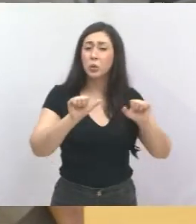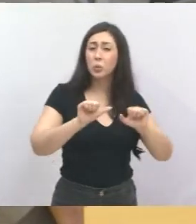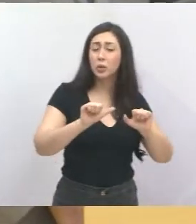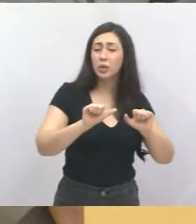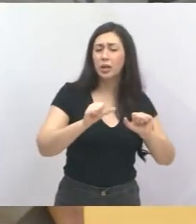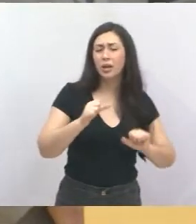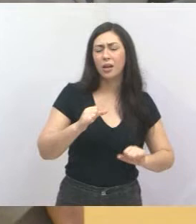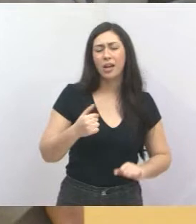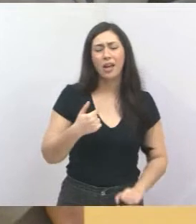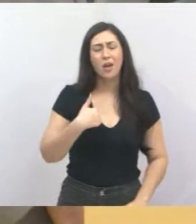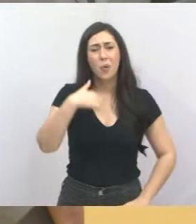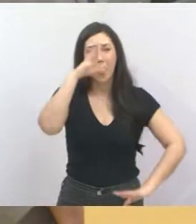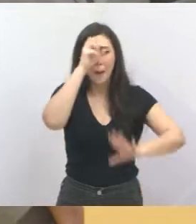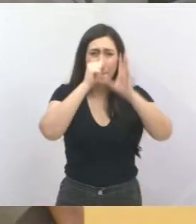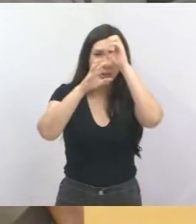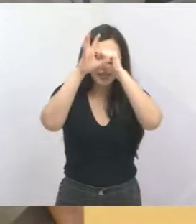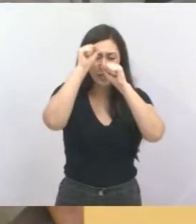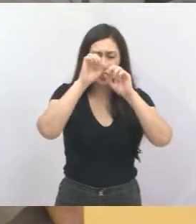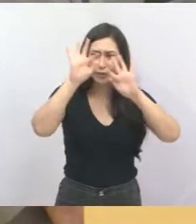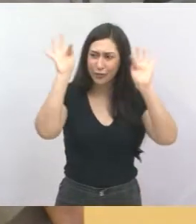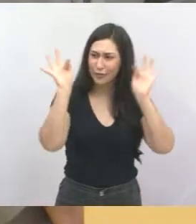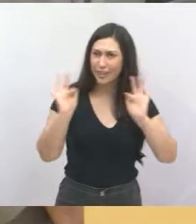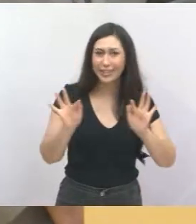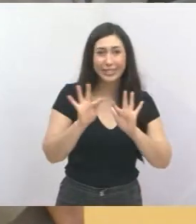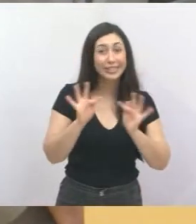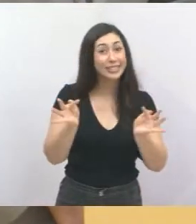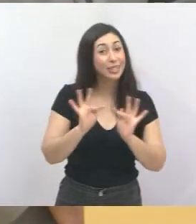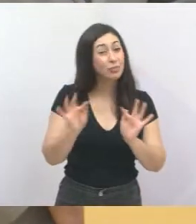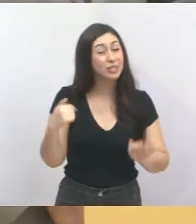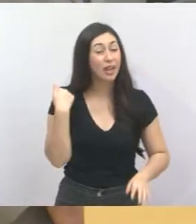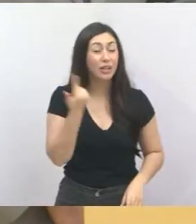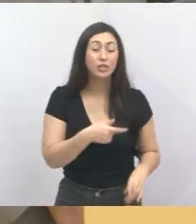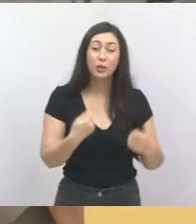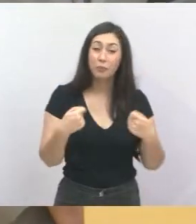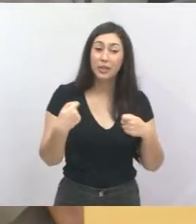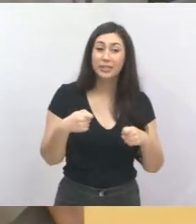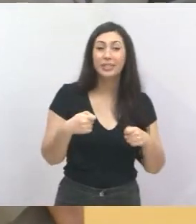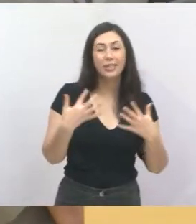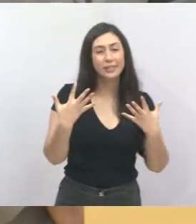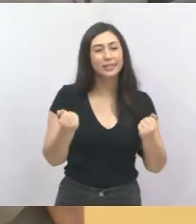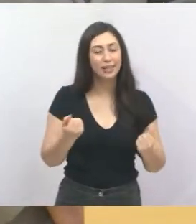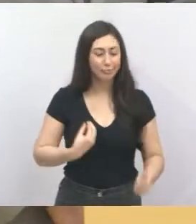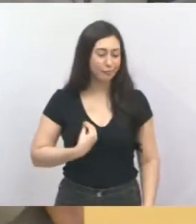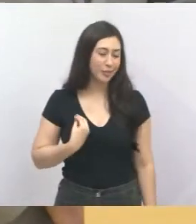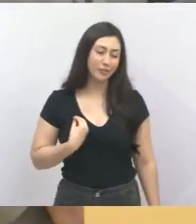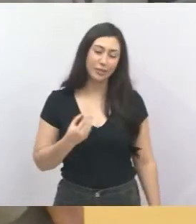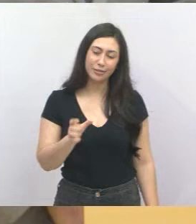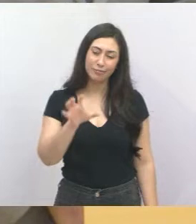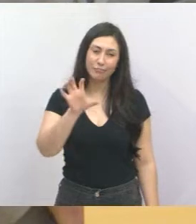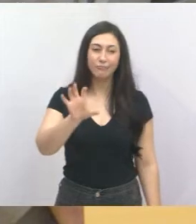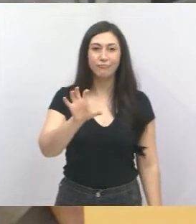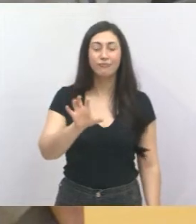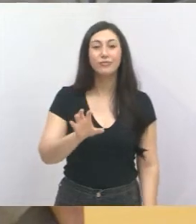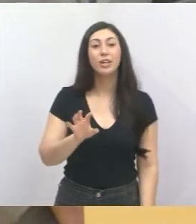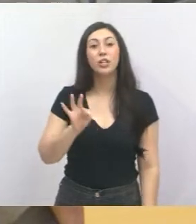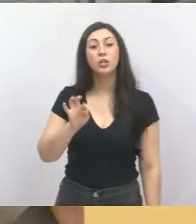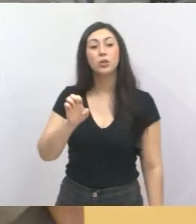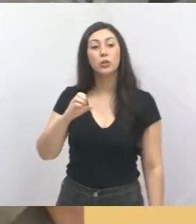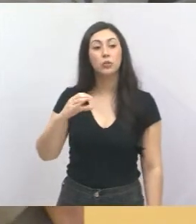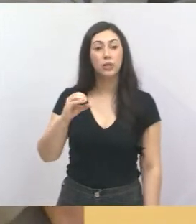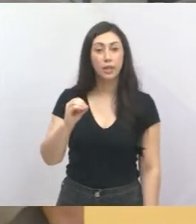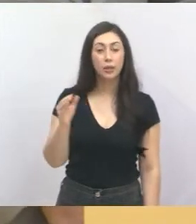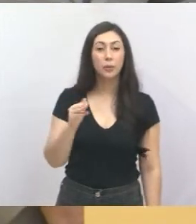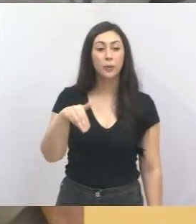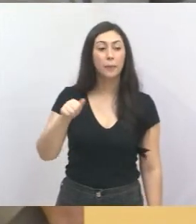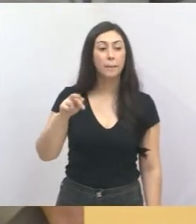que é tão simples ser feliz. Basta aceitar que ela é como é. É do Teco Martins, esse